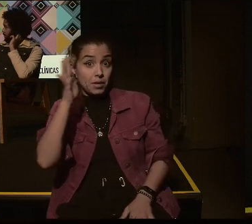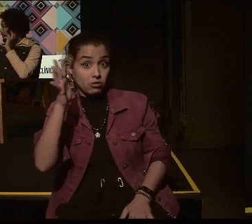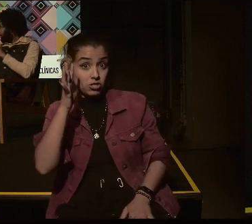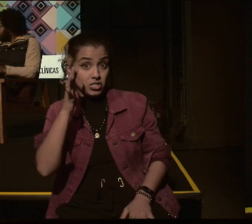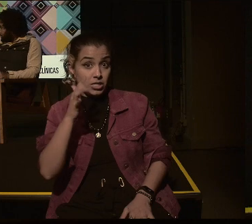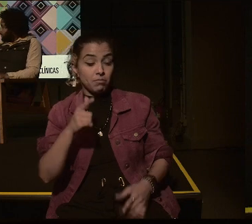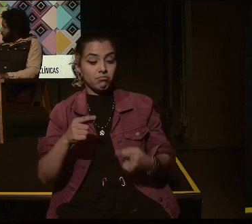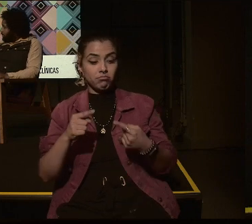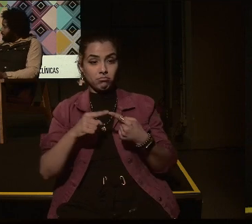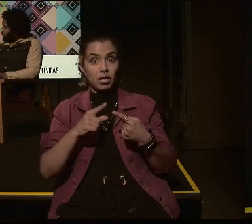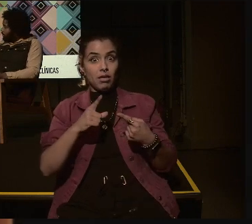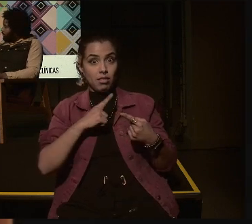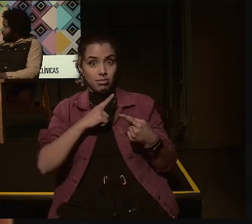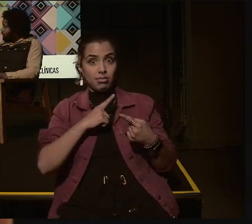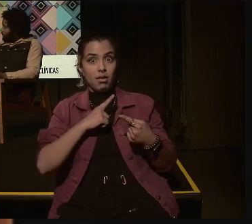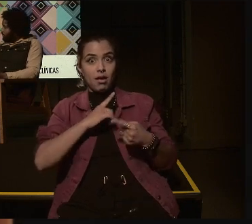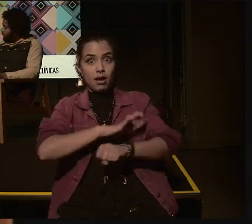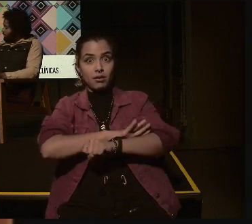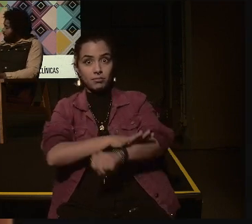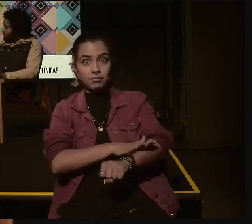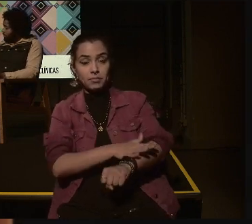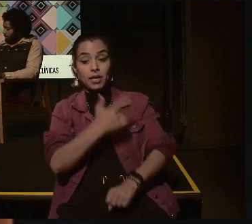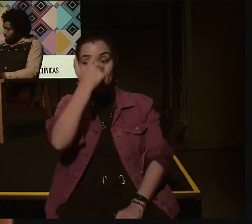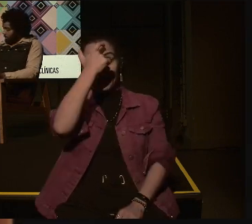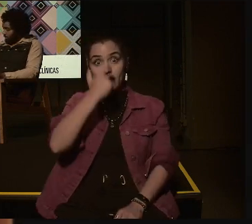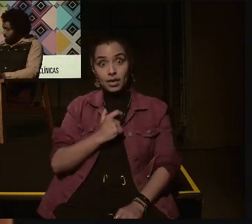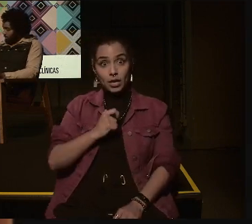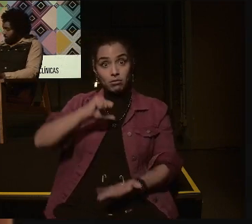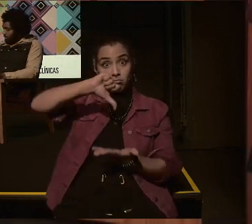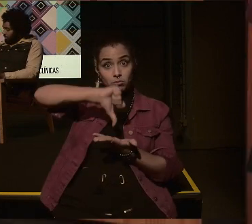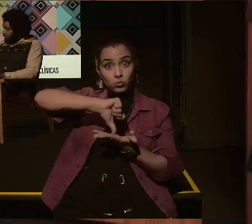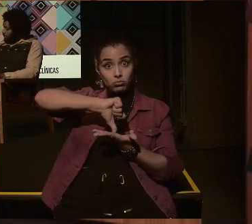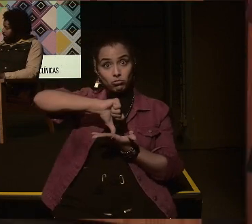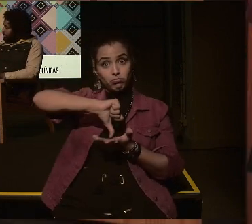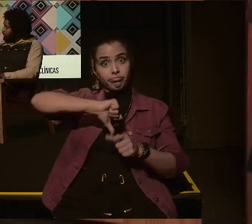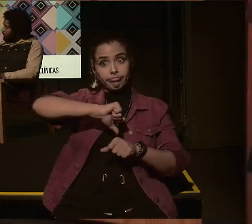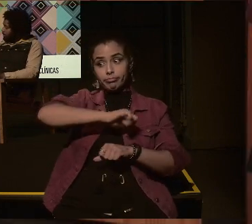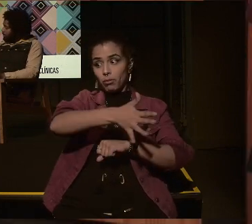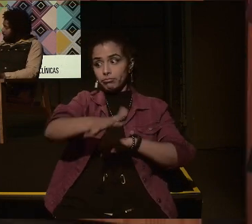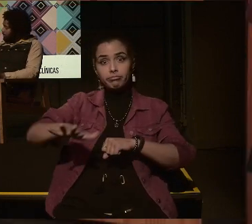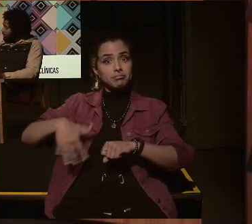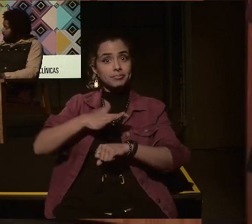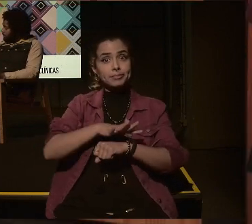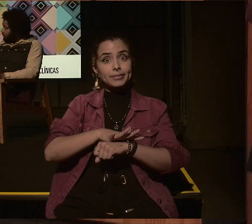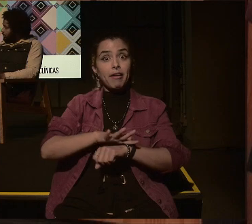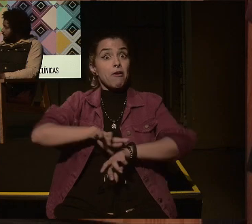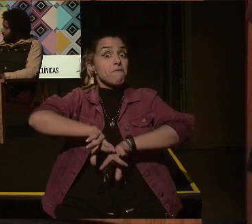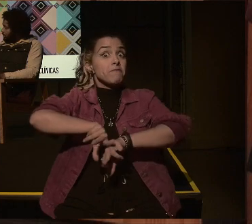não racista, moro numa ilha racista e estou cercado de racistas.